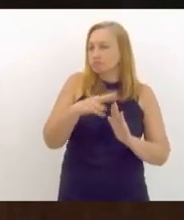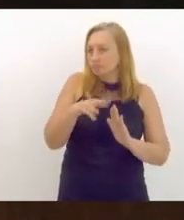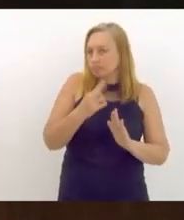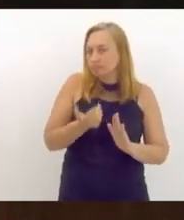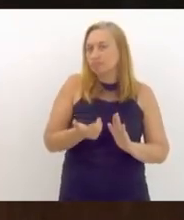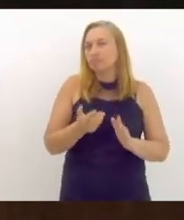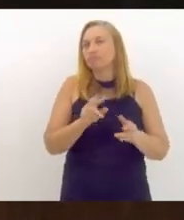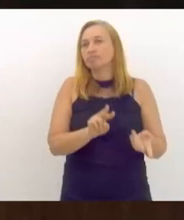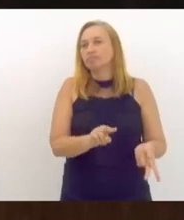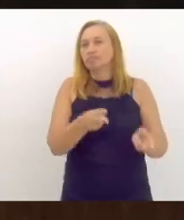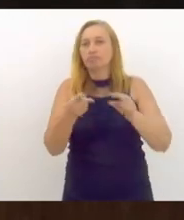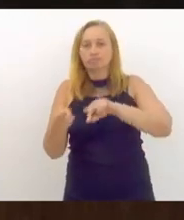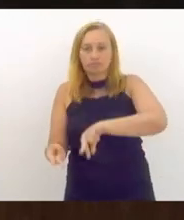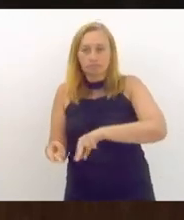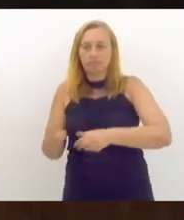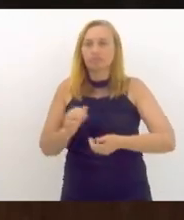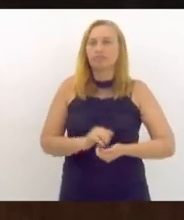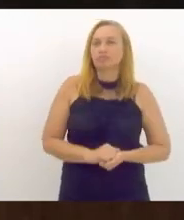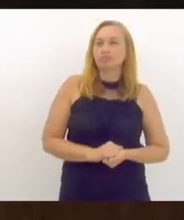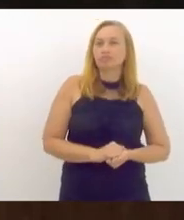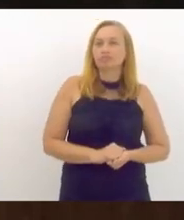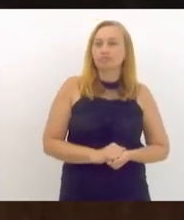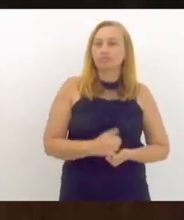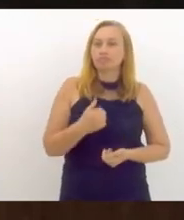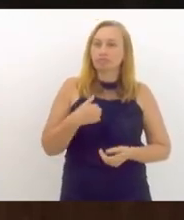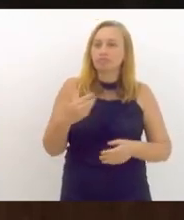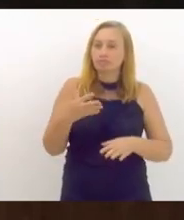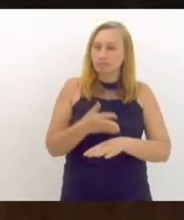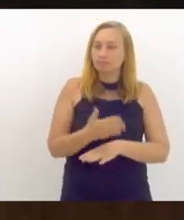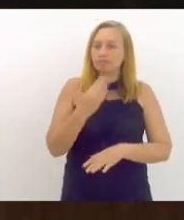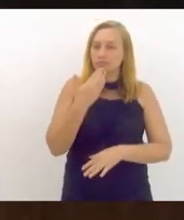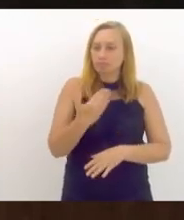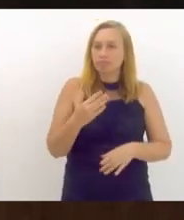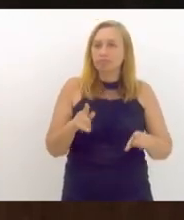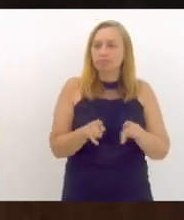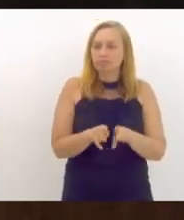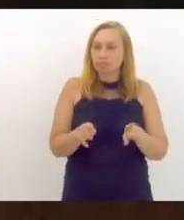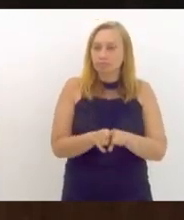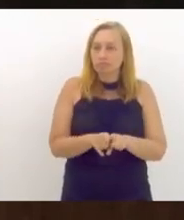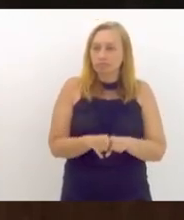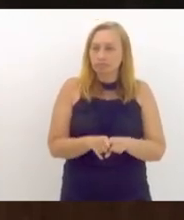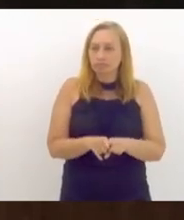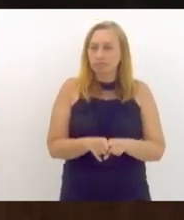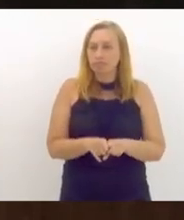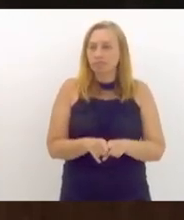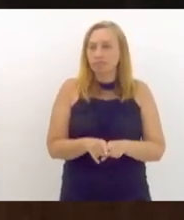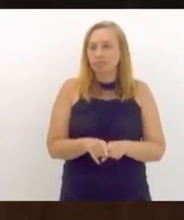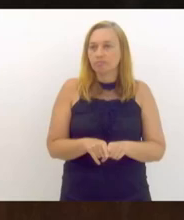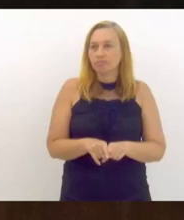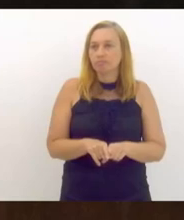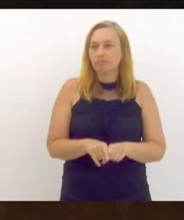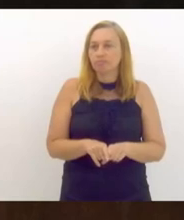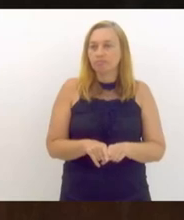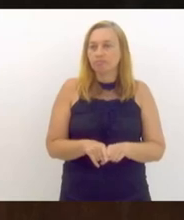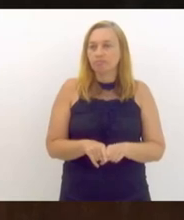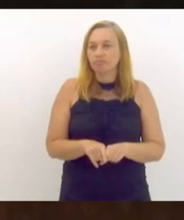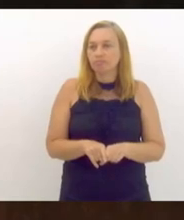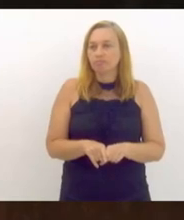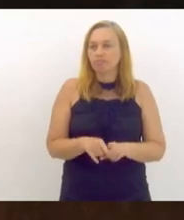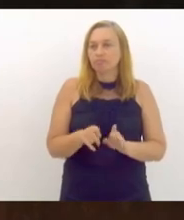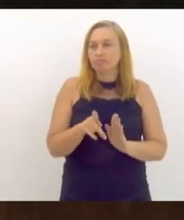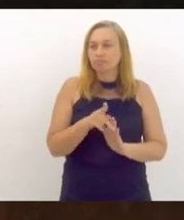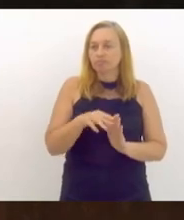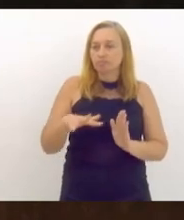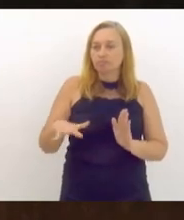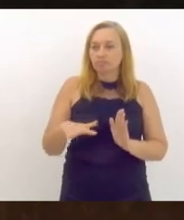vários encaminhamentos, e eu estou entrando, e aí eu peço também uma celeridade nisso, entrando com um